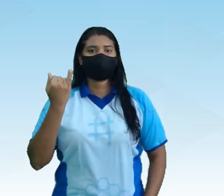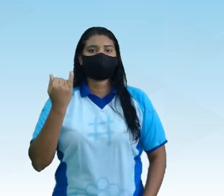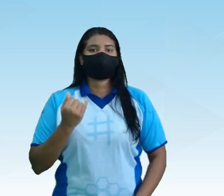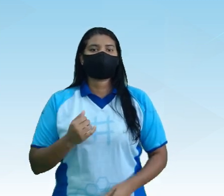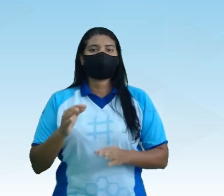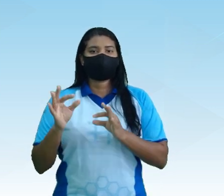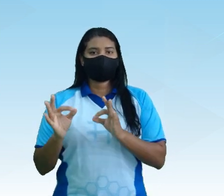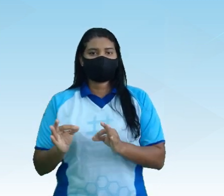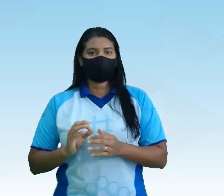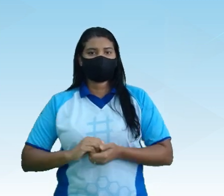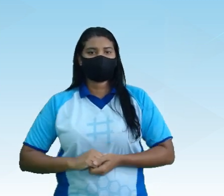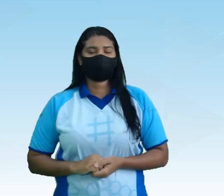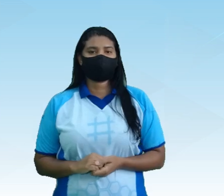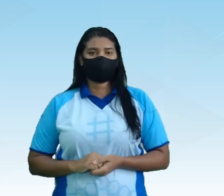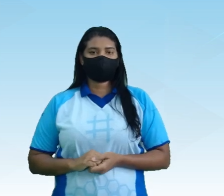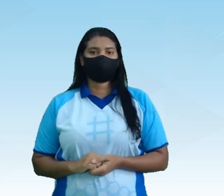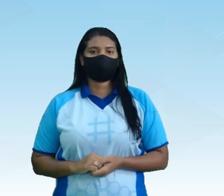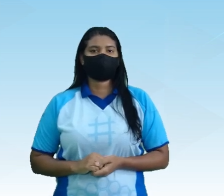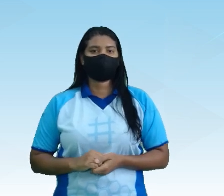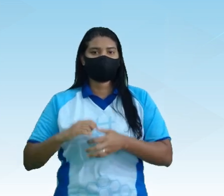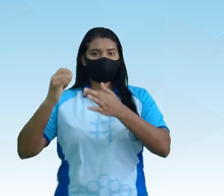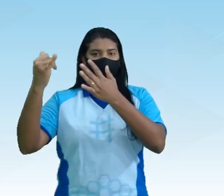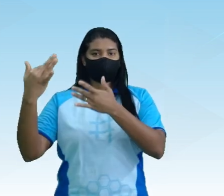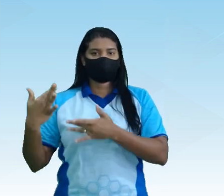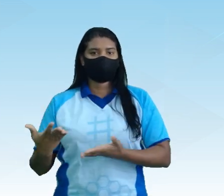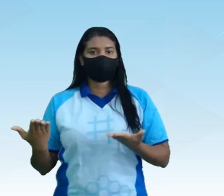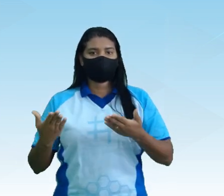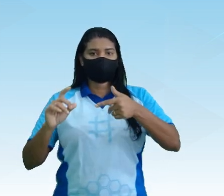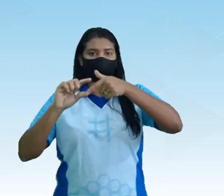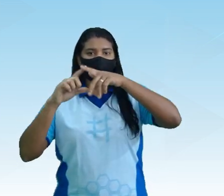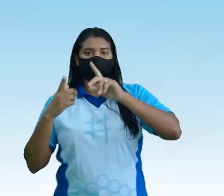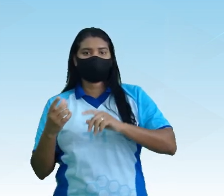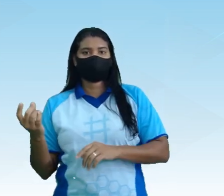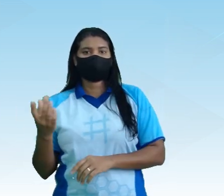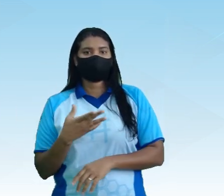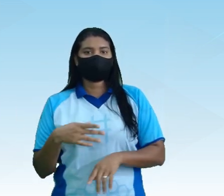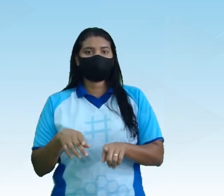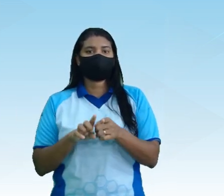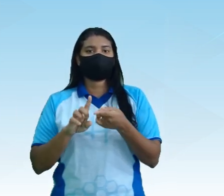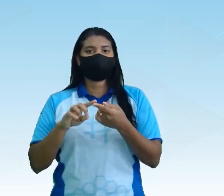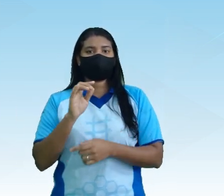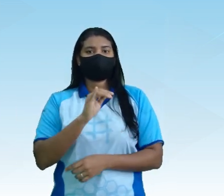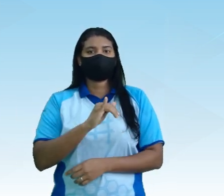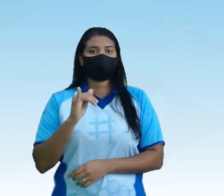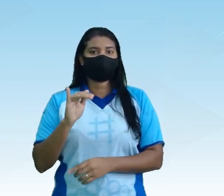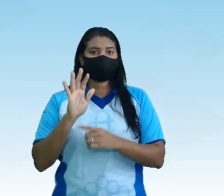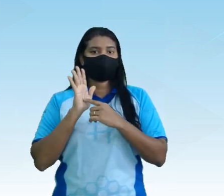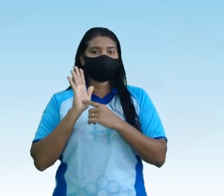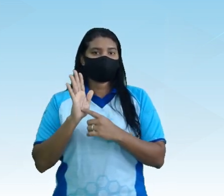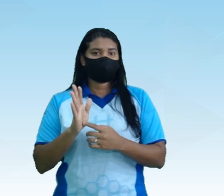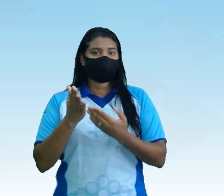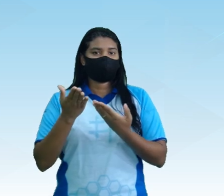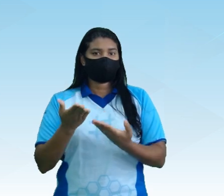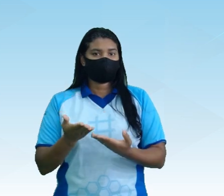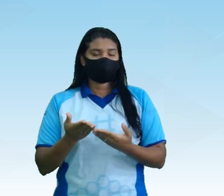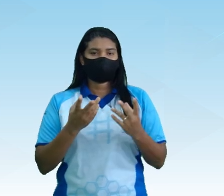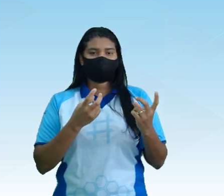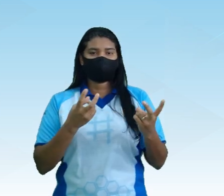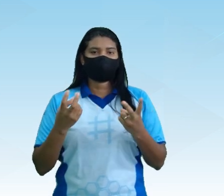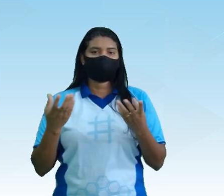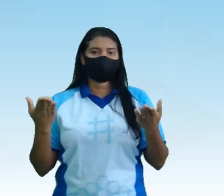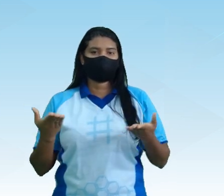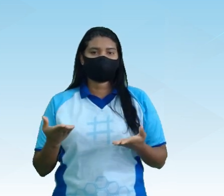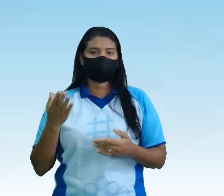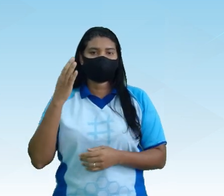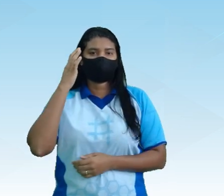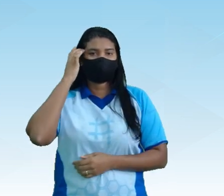pode ter certeza. Então, vamos falar dos ângulos notáveis que esses instrumentos novamente trazem. E se você não percebeu, vai perceber